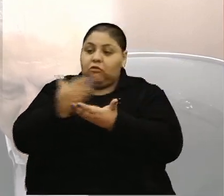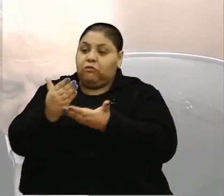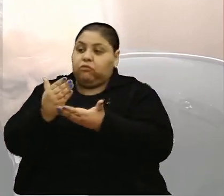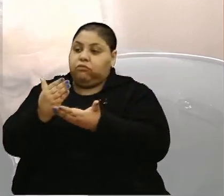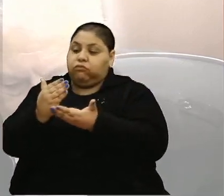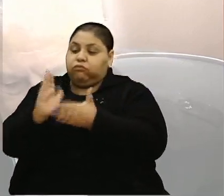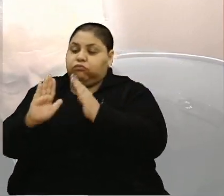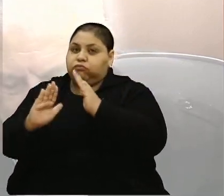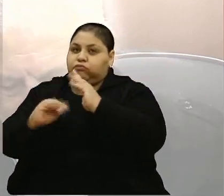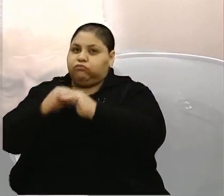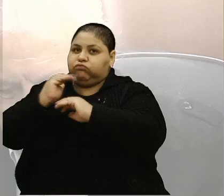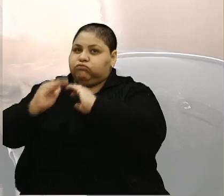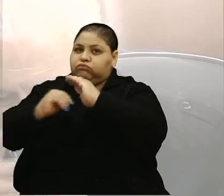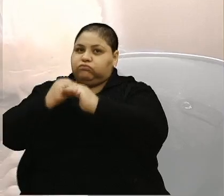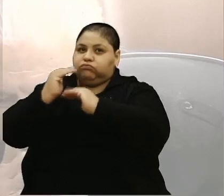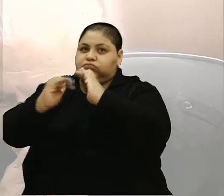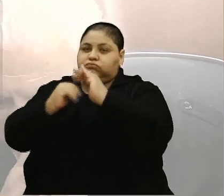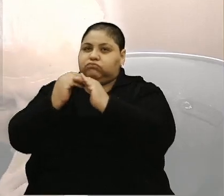desenvolveu